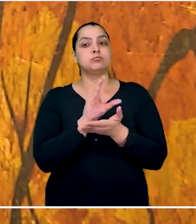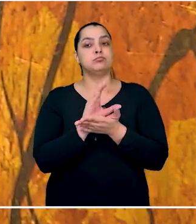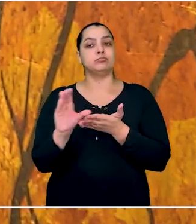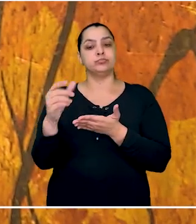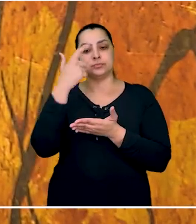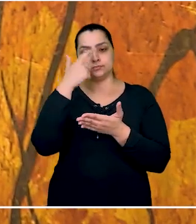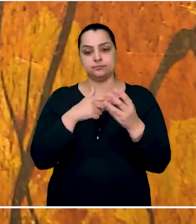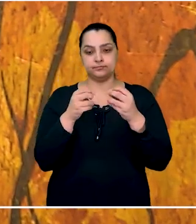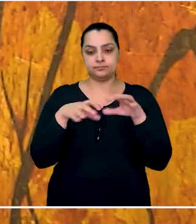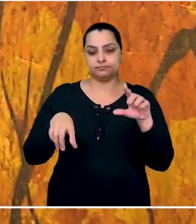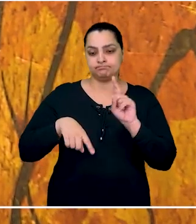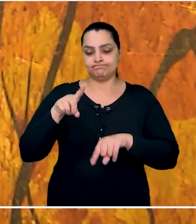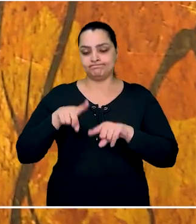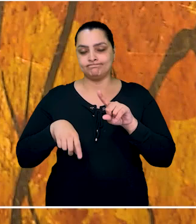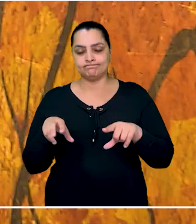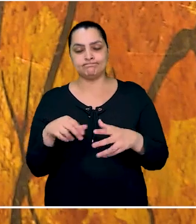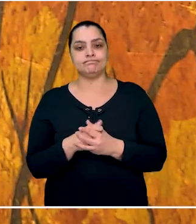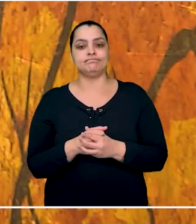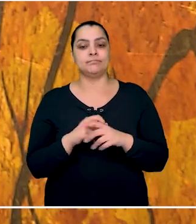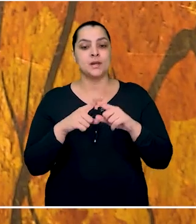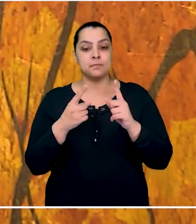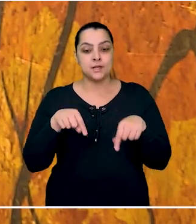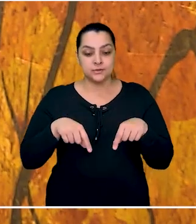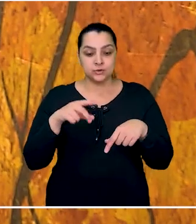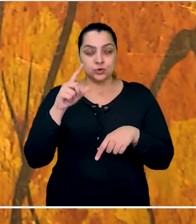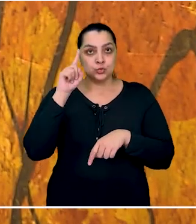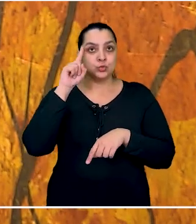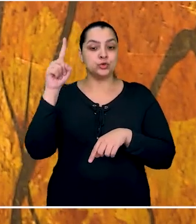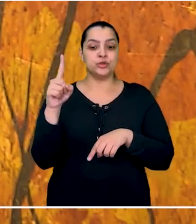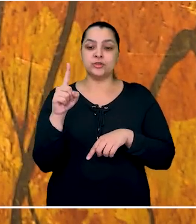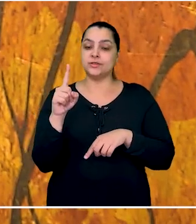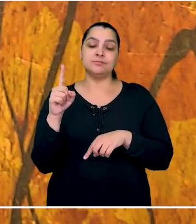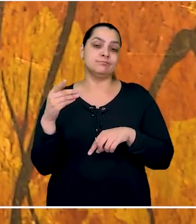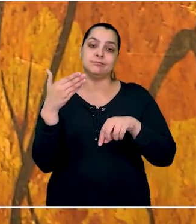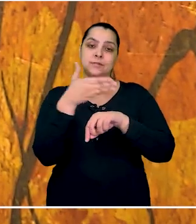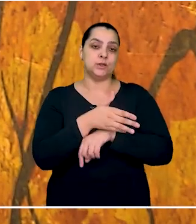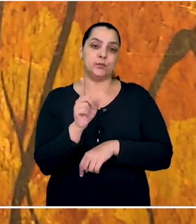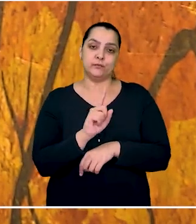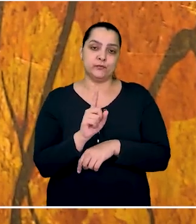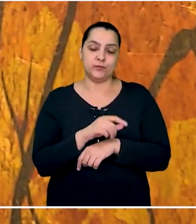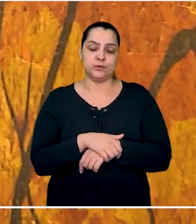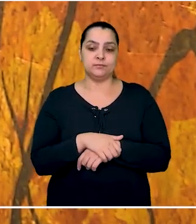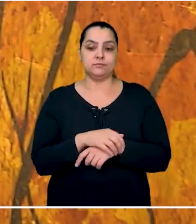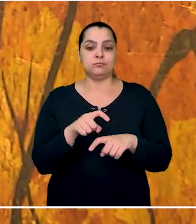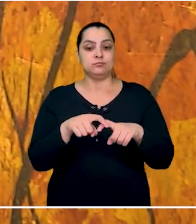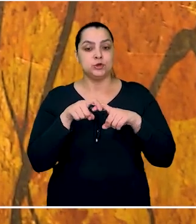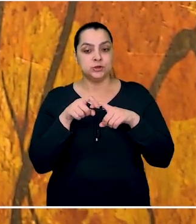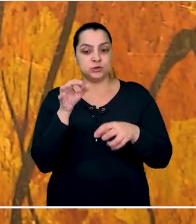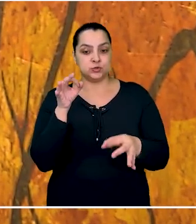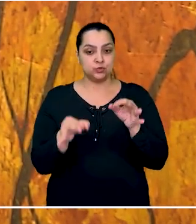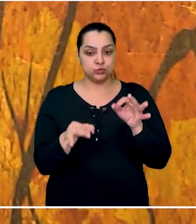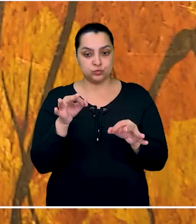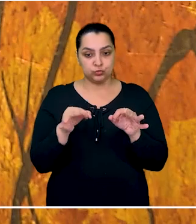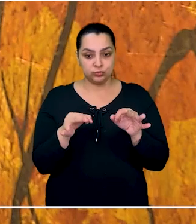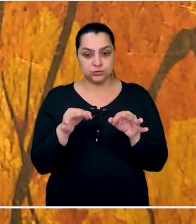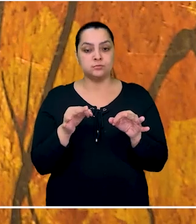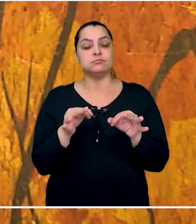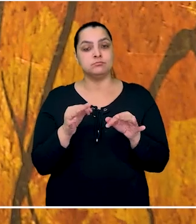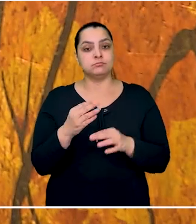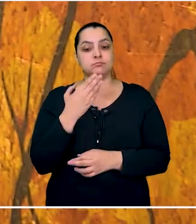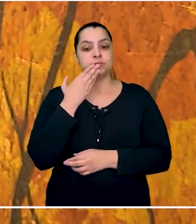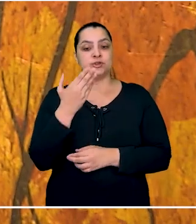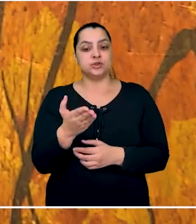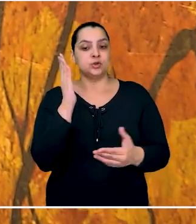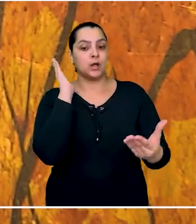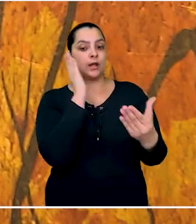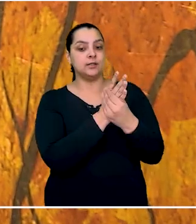indenização por dano moral e material, mas no dia da audiência eles não compareceram. Por isso, o juízo de primeiro grau